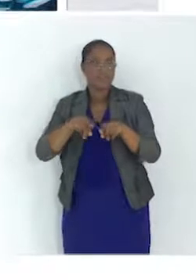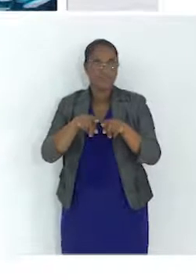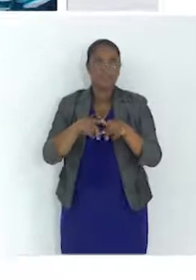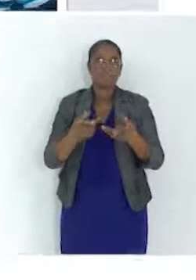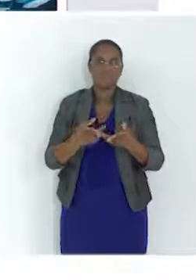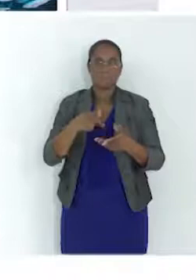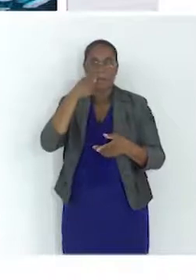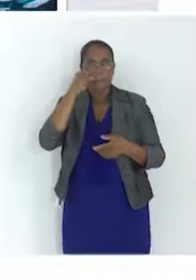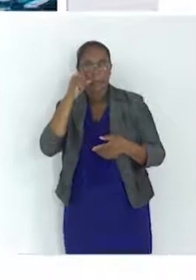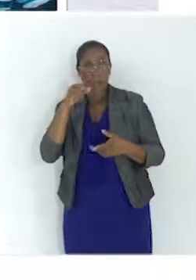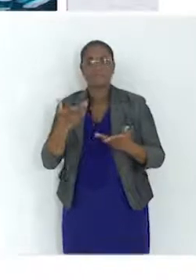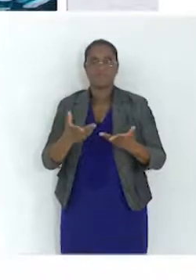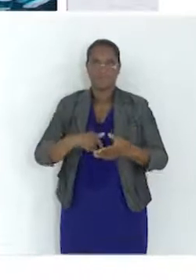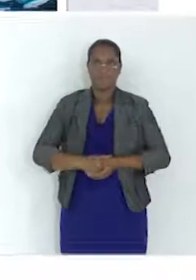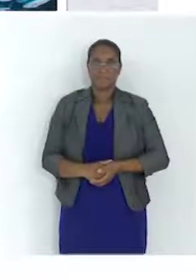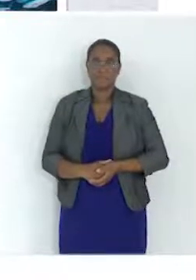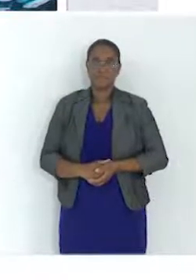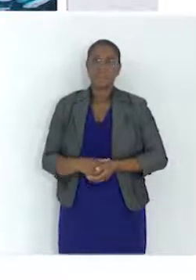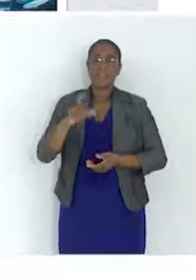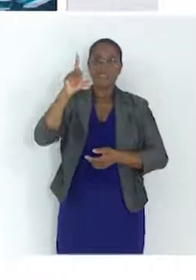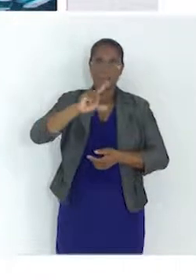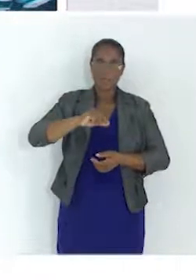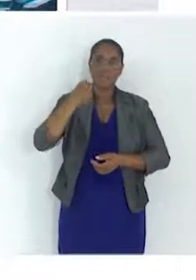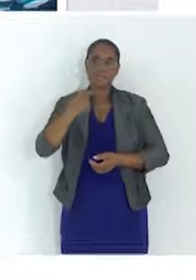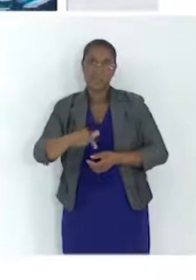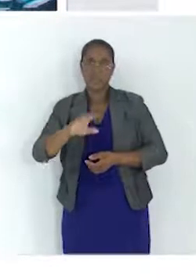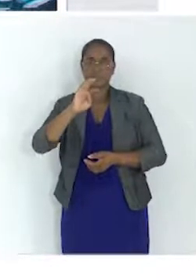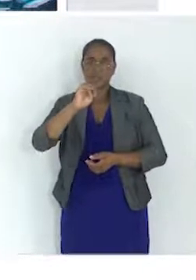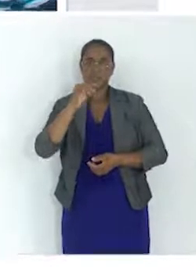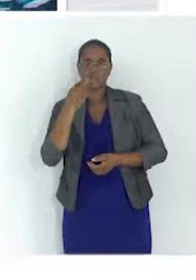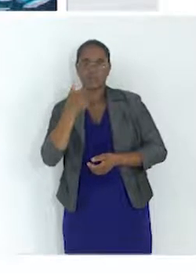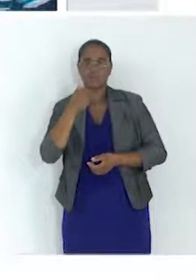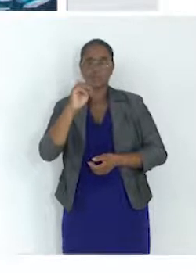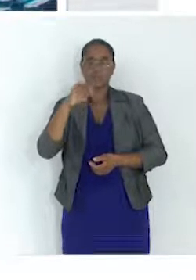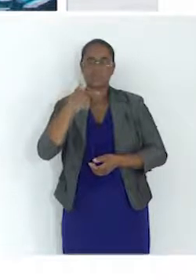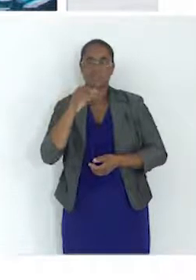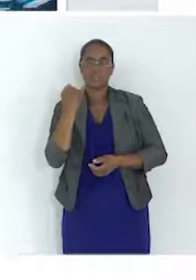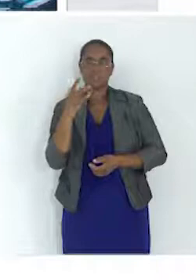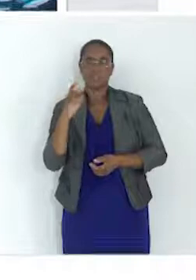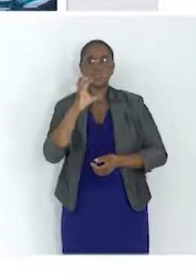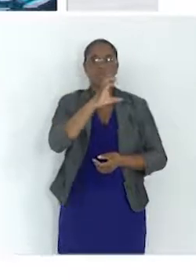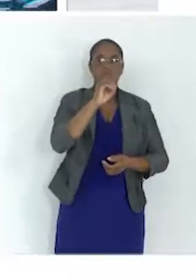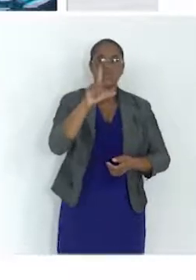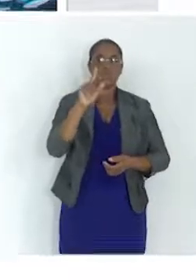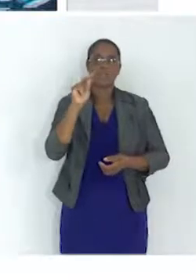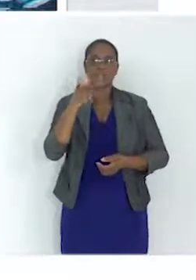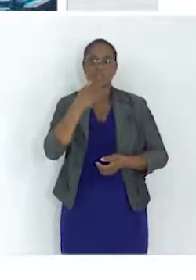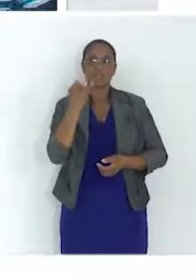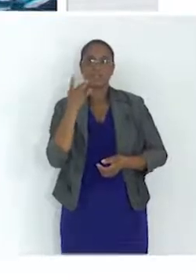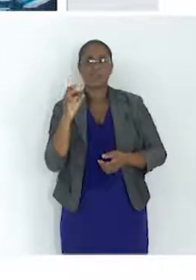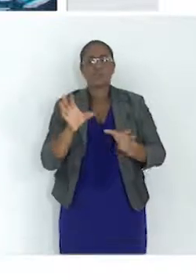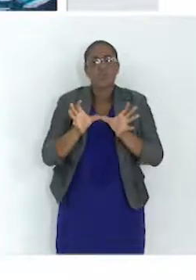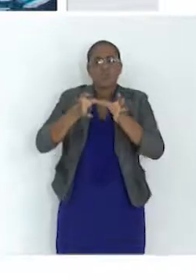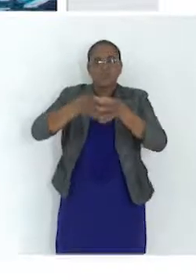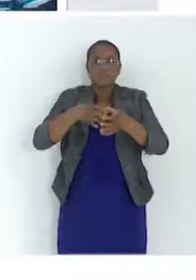E ainda temos os substantivos coletivos, quando se referem a conjuntos de entidades da mesma espécie.